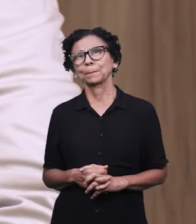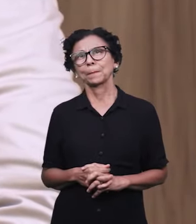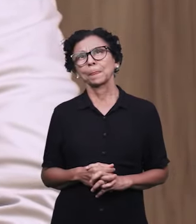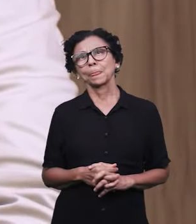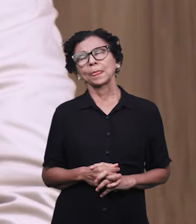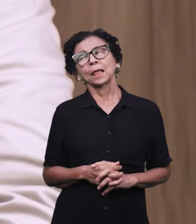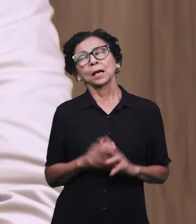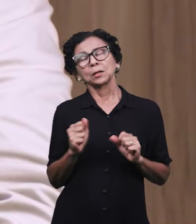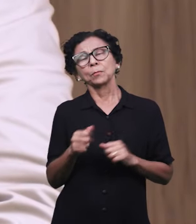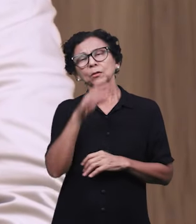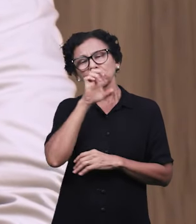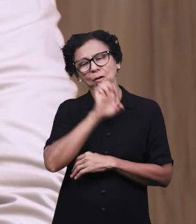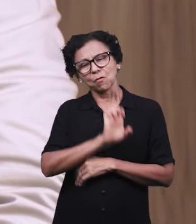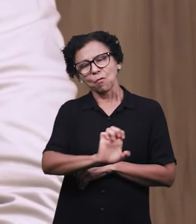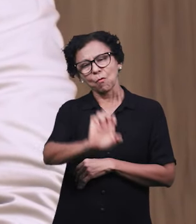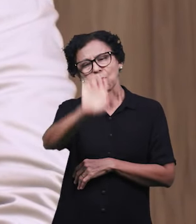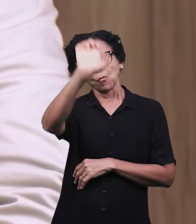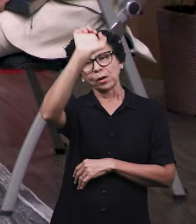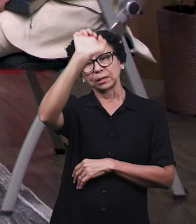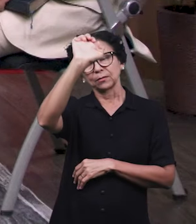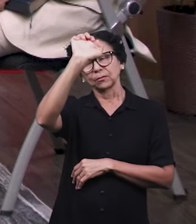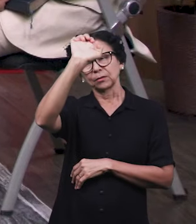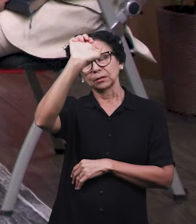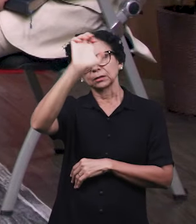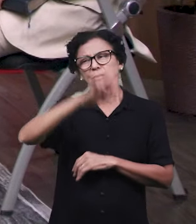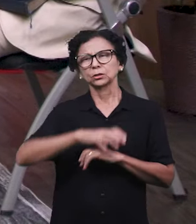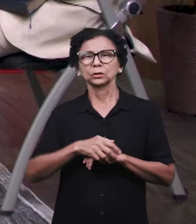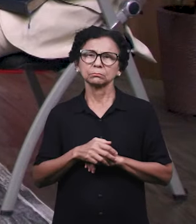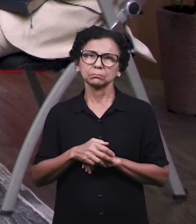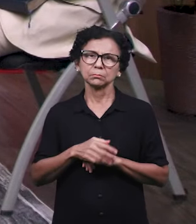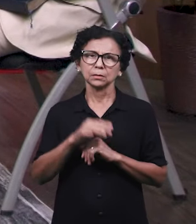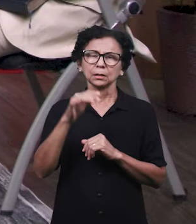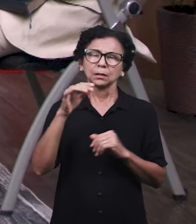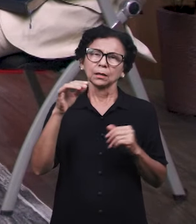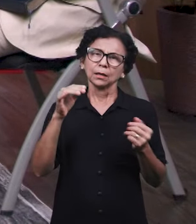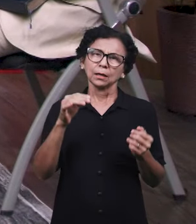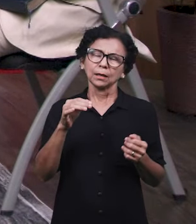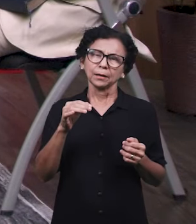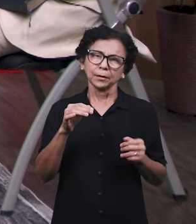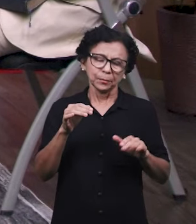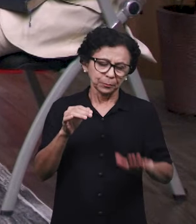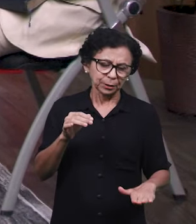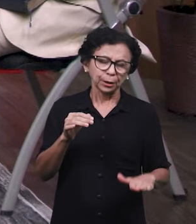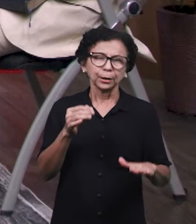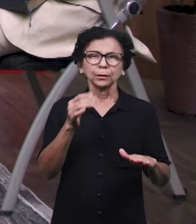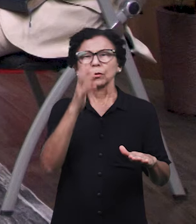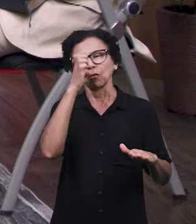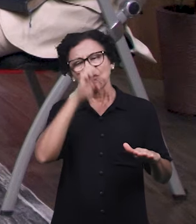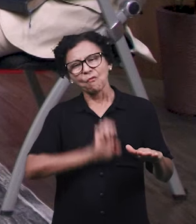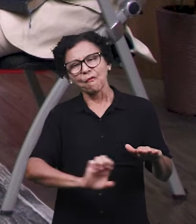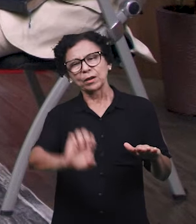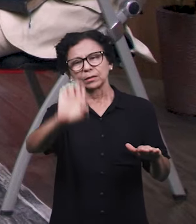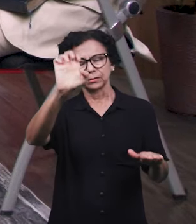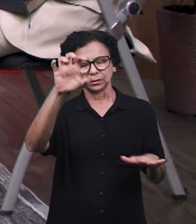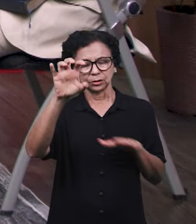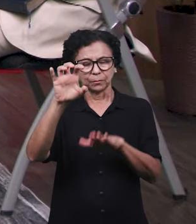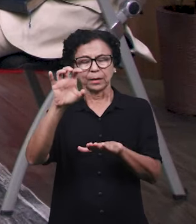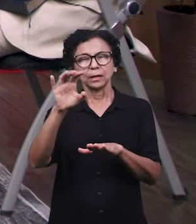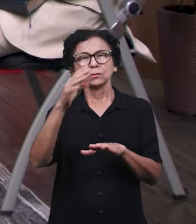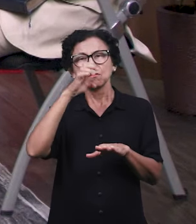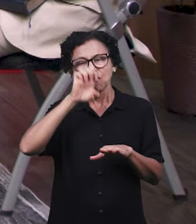elefante nasce. Né? E é isso que a gente consegue fazer do universo. A gente tem uma foto de um tempo muito curto. E aí a gente